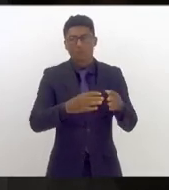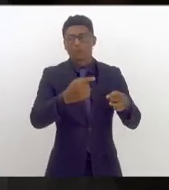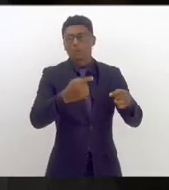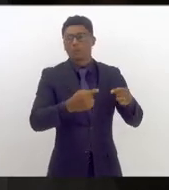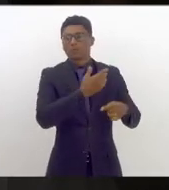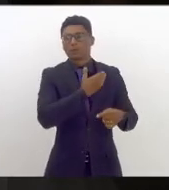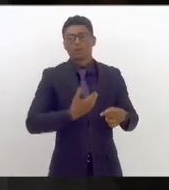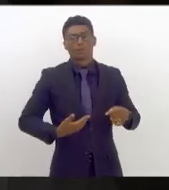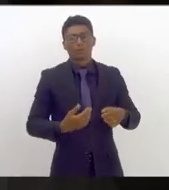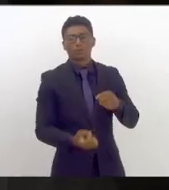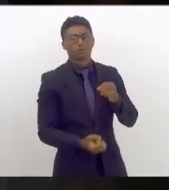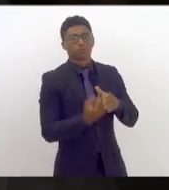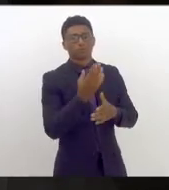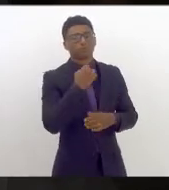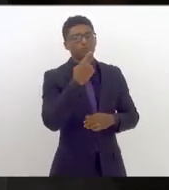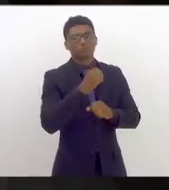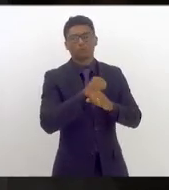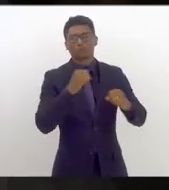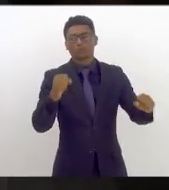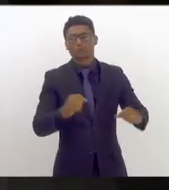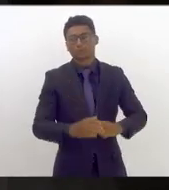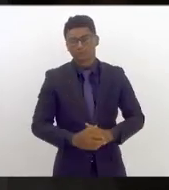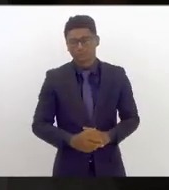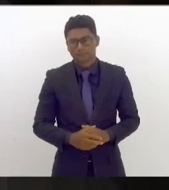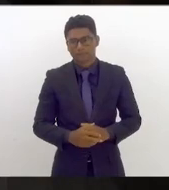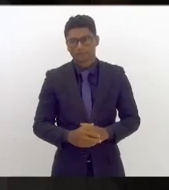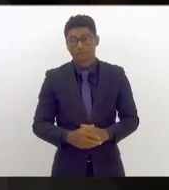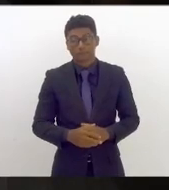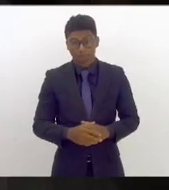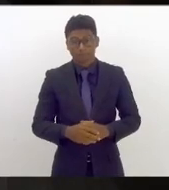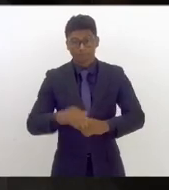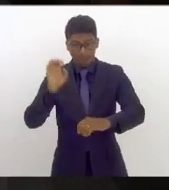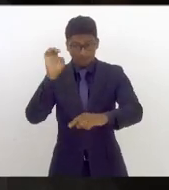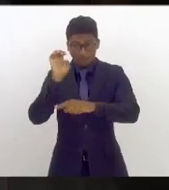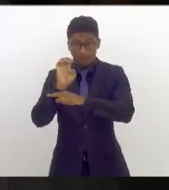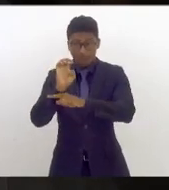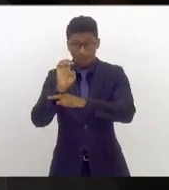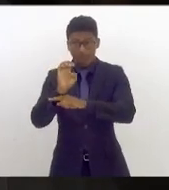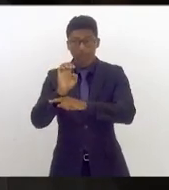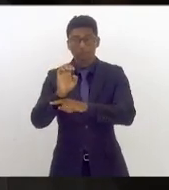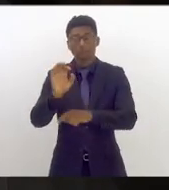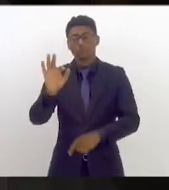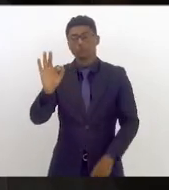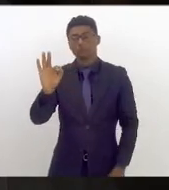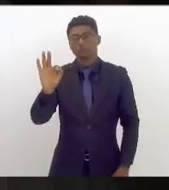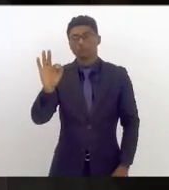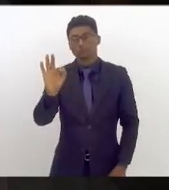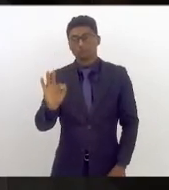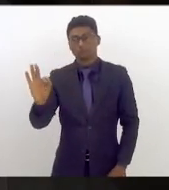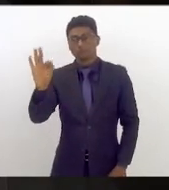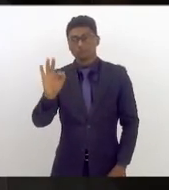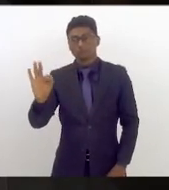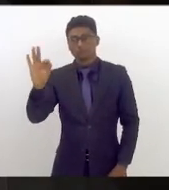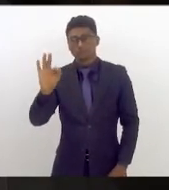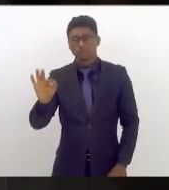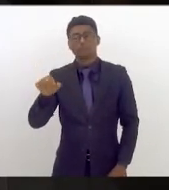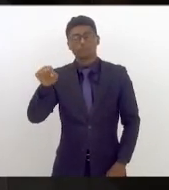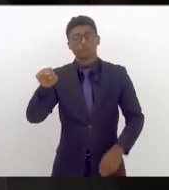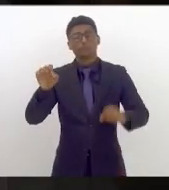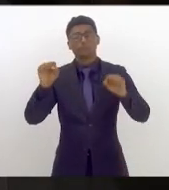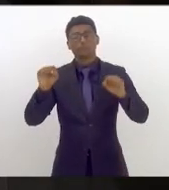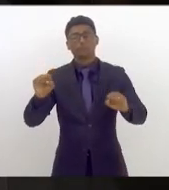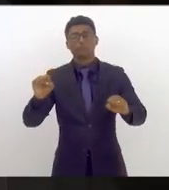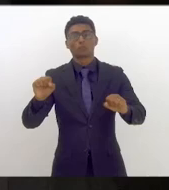Não existe essa mágica. O Estado, a União, ainda pode emitir título